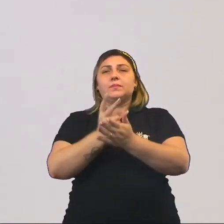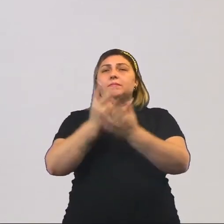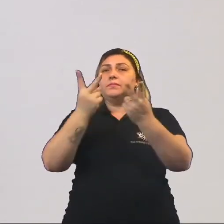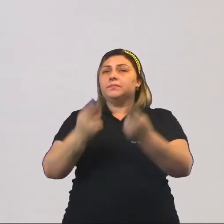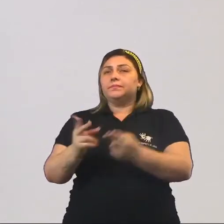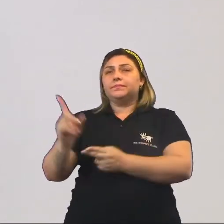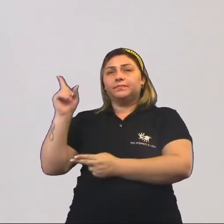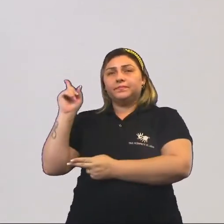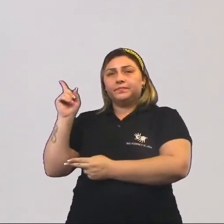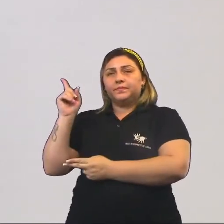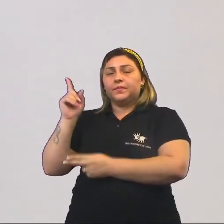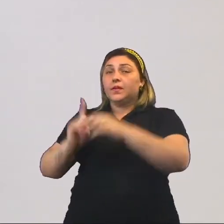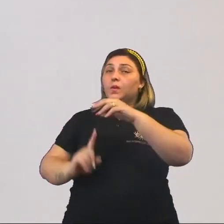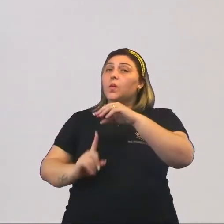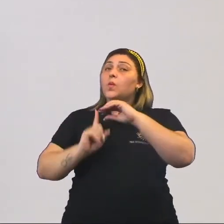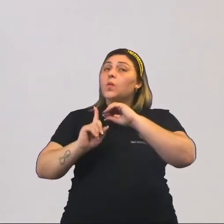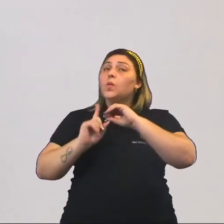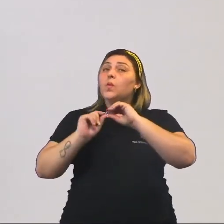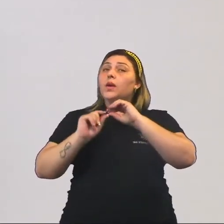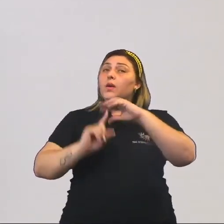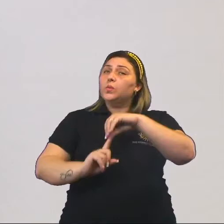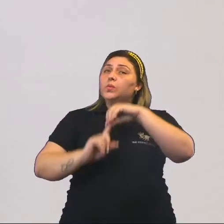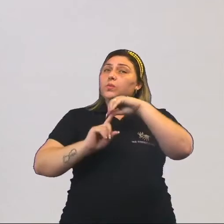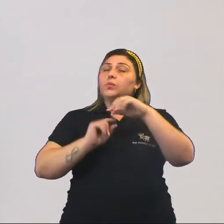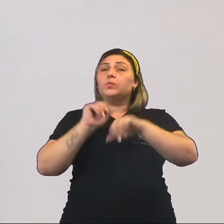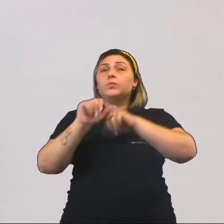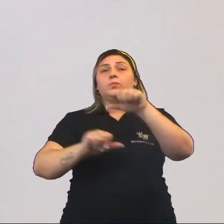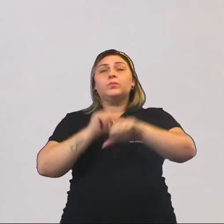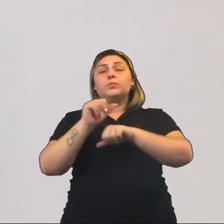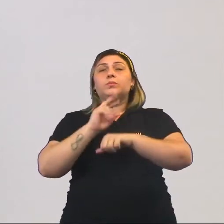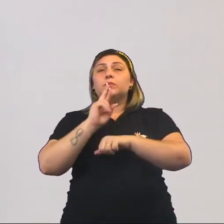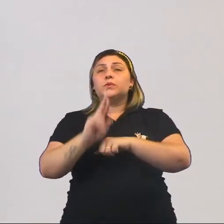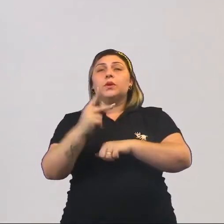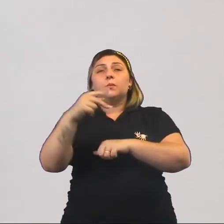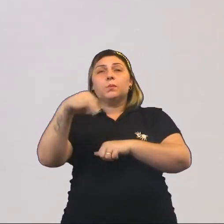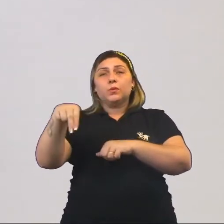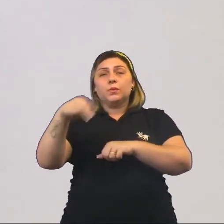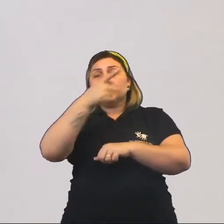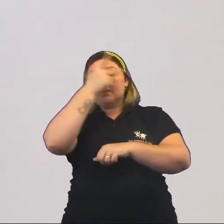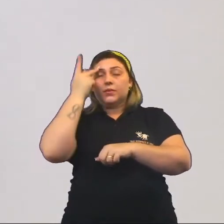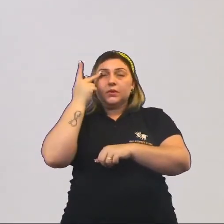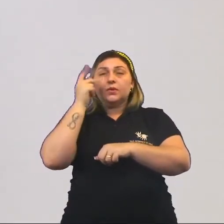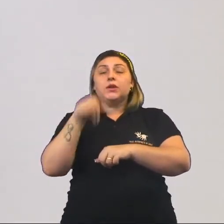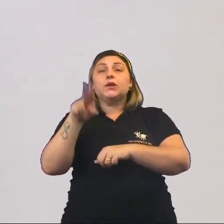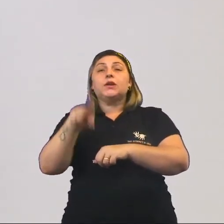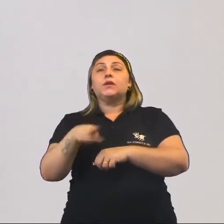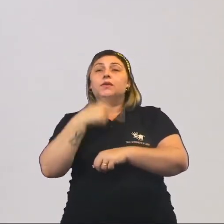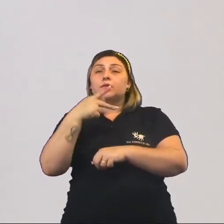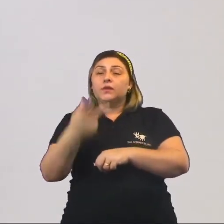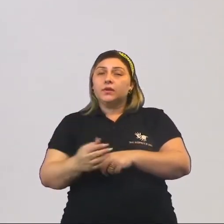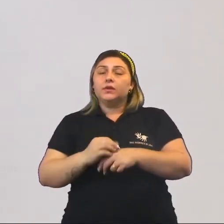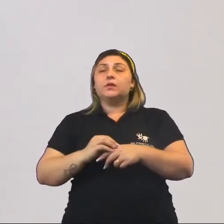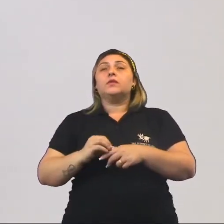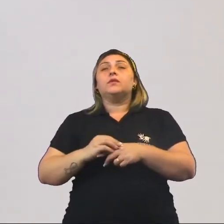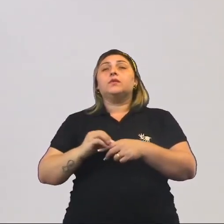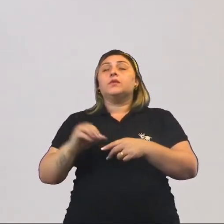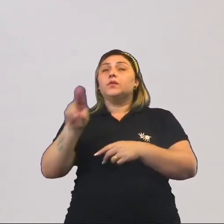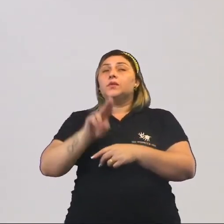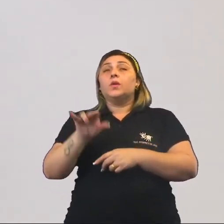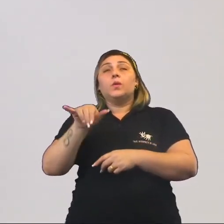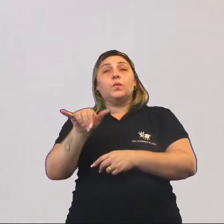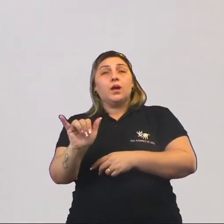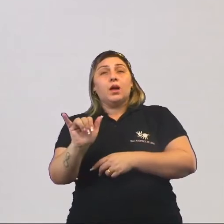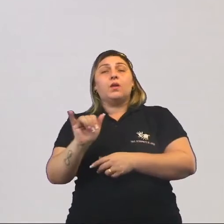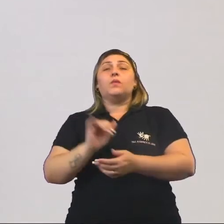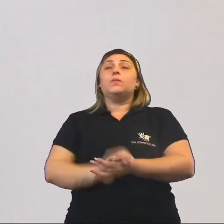desse jeito. A única coisa que pode mudar na sua resposta curta é o pronome, a pessoa de quem você está falando. Nesse caso, a gente usou